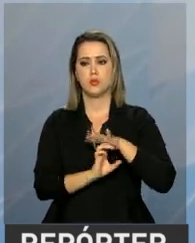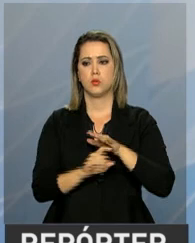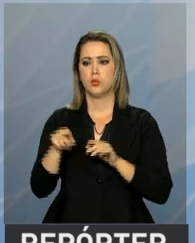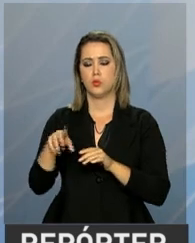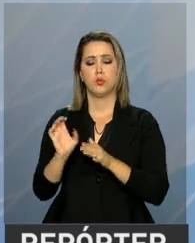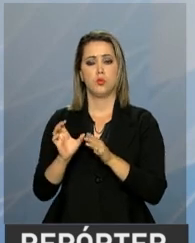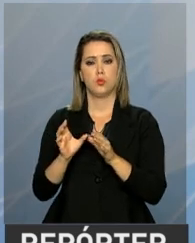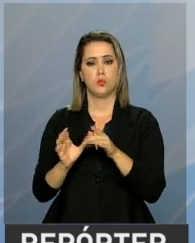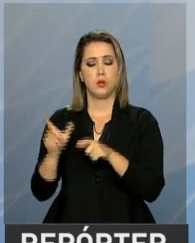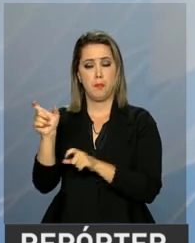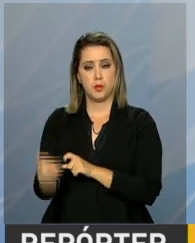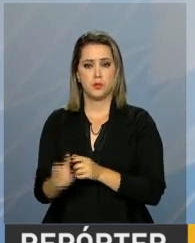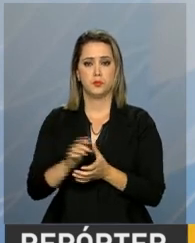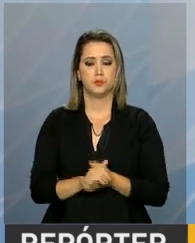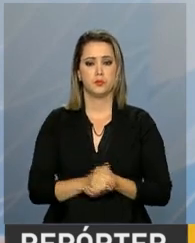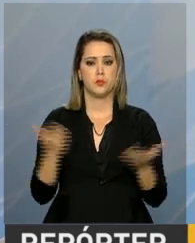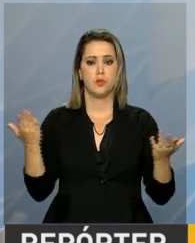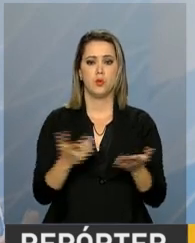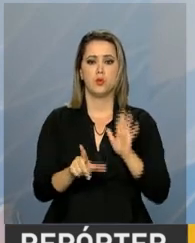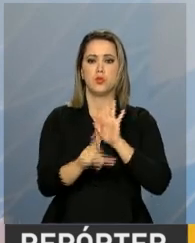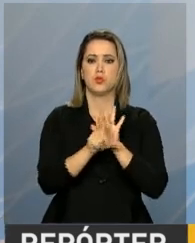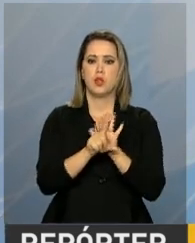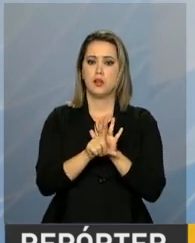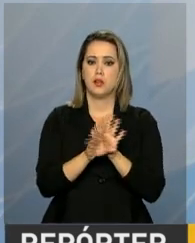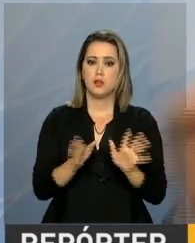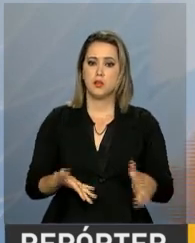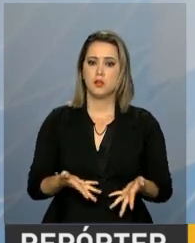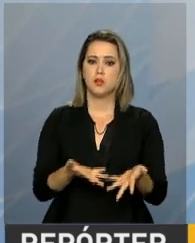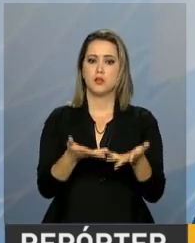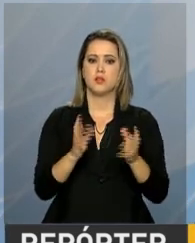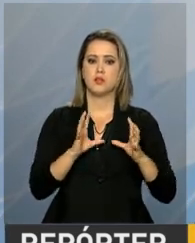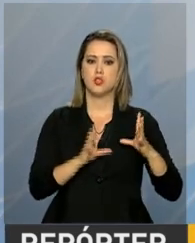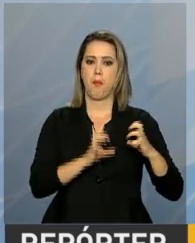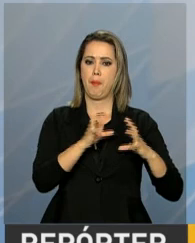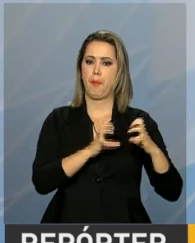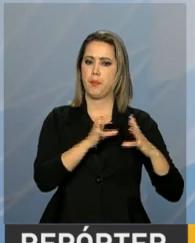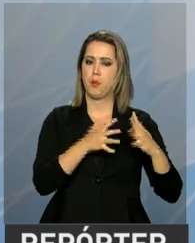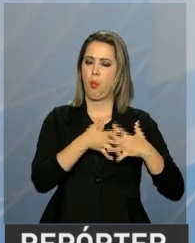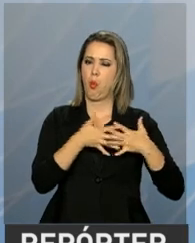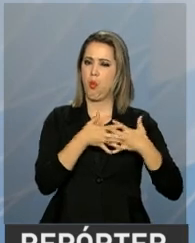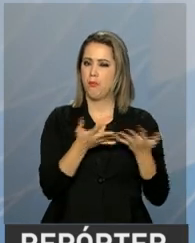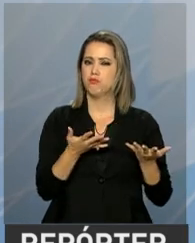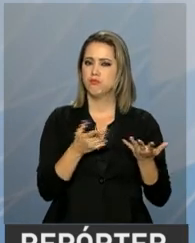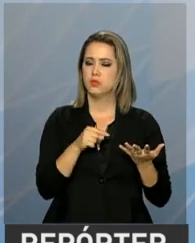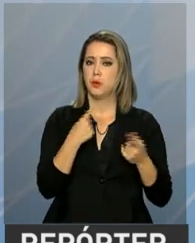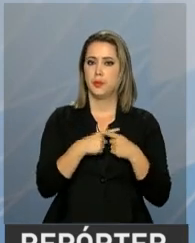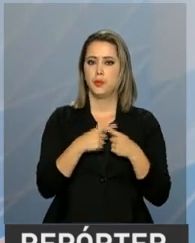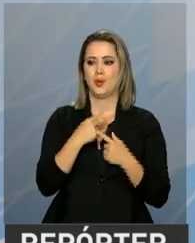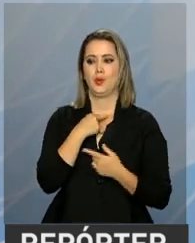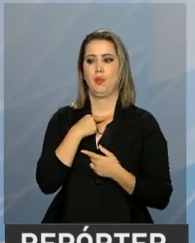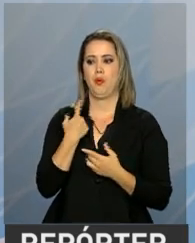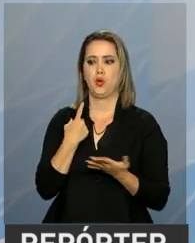empresa essa lei de hoje em incentivar o conflito não pode